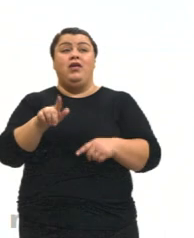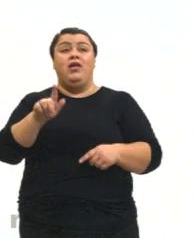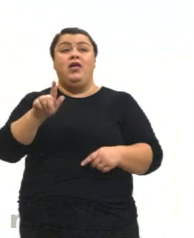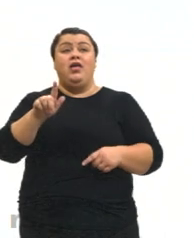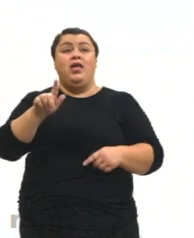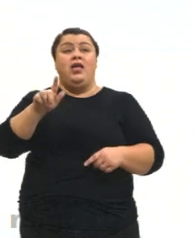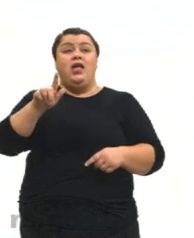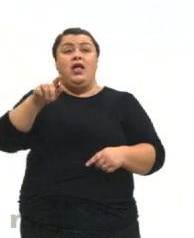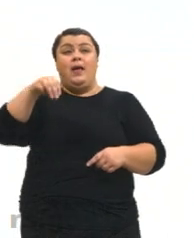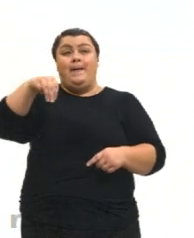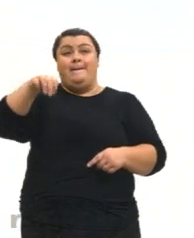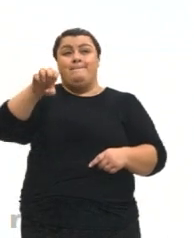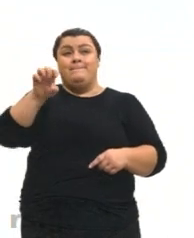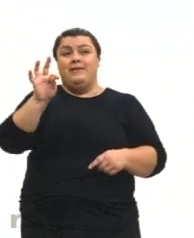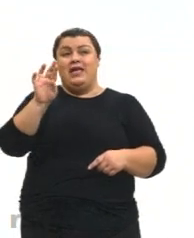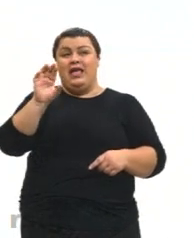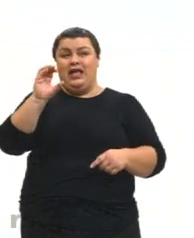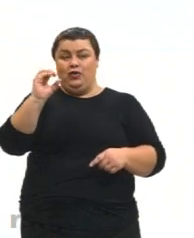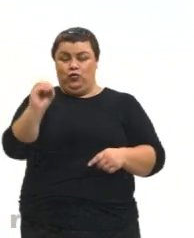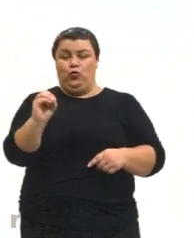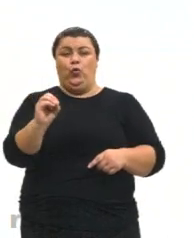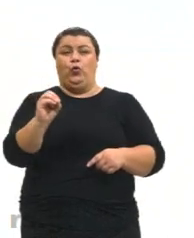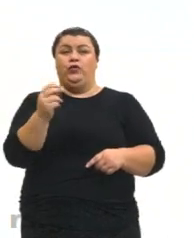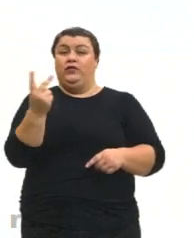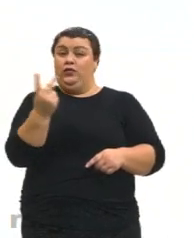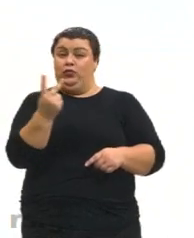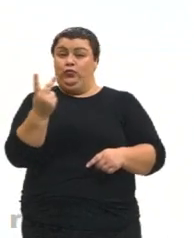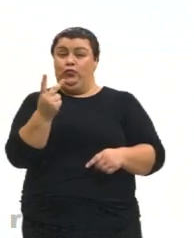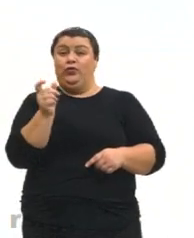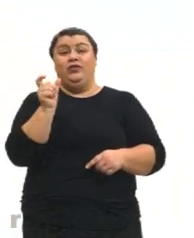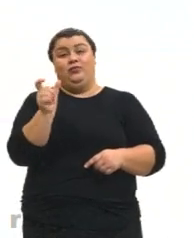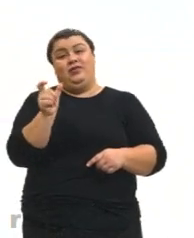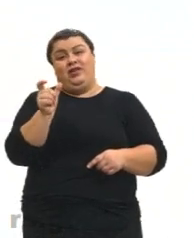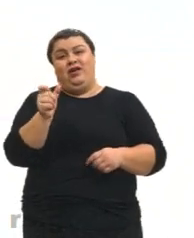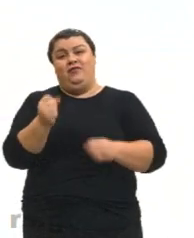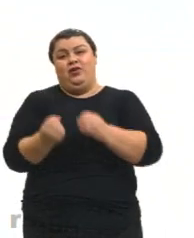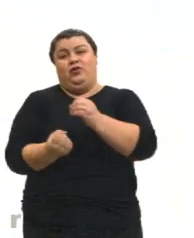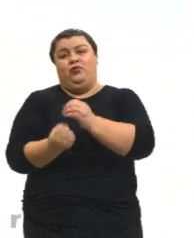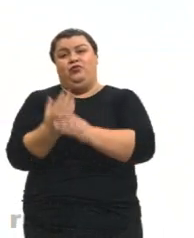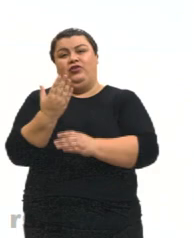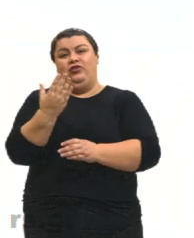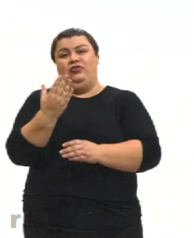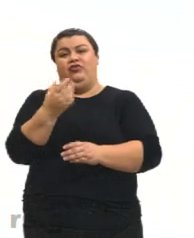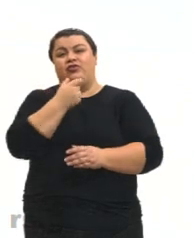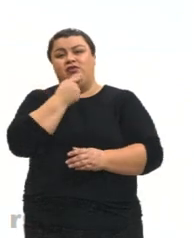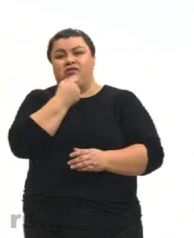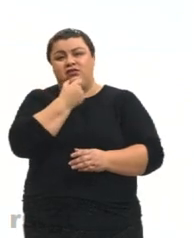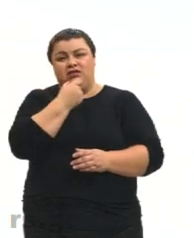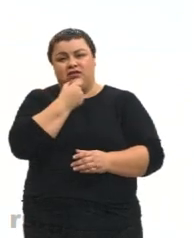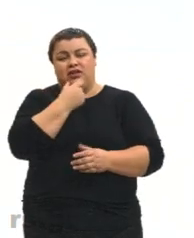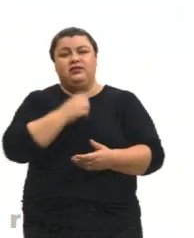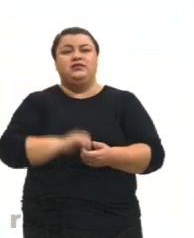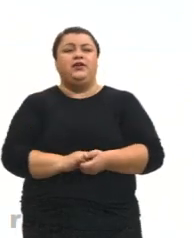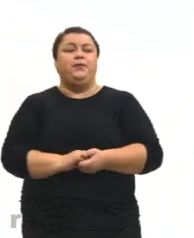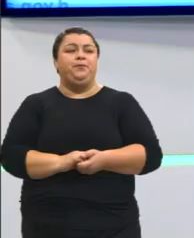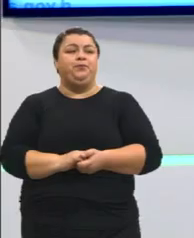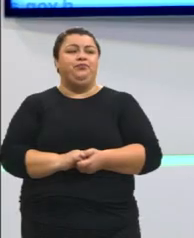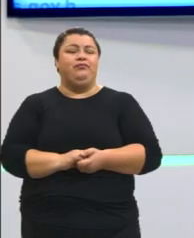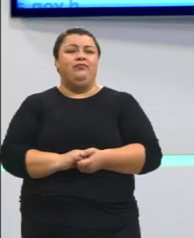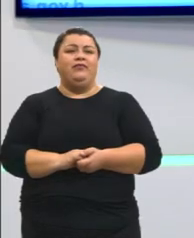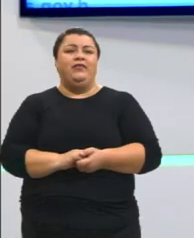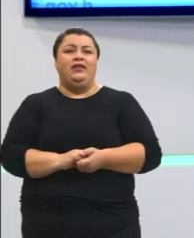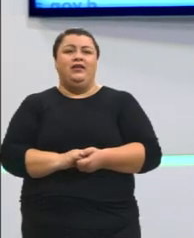né o deletar you detetive que também são palavras que vieram ali na origem inglesa pessoal